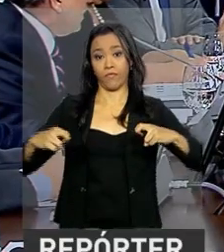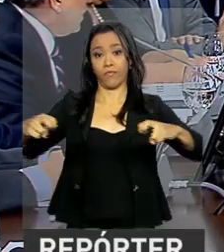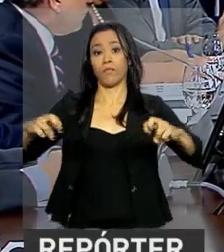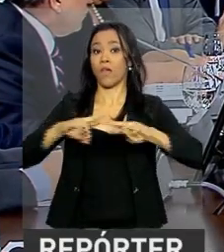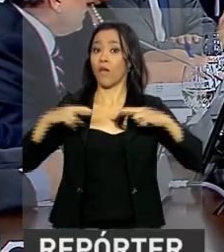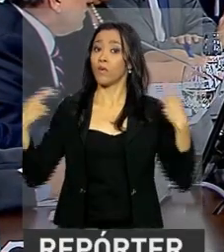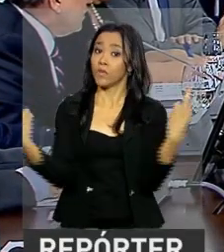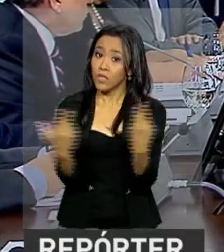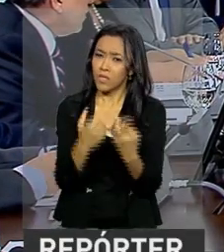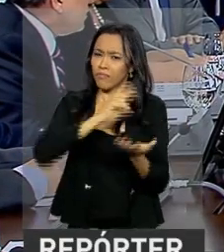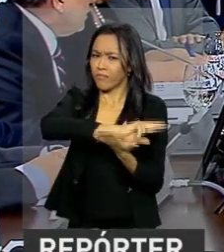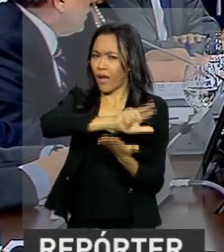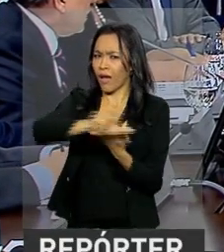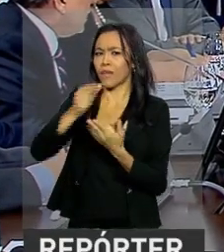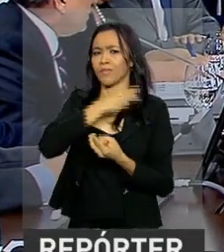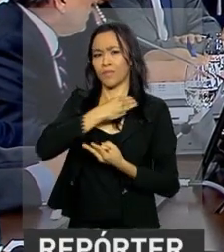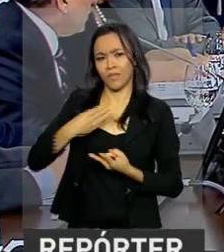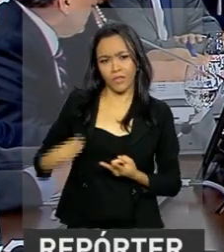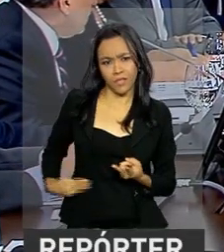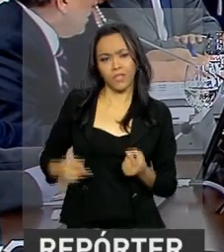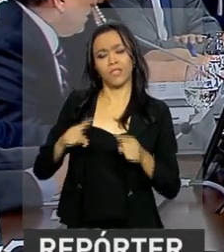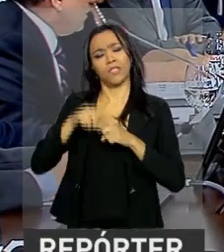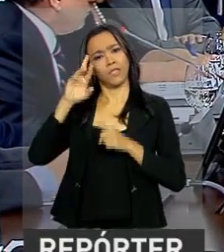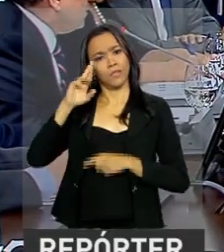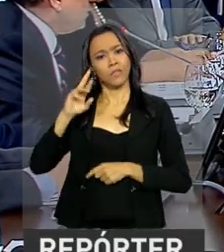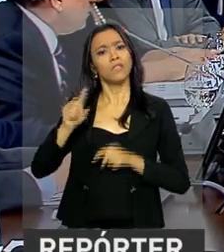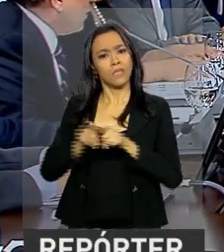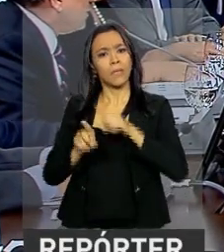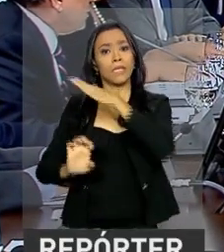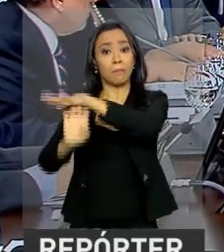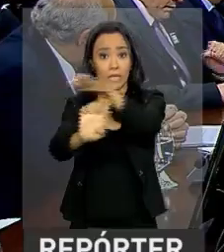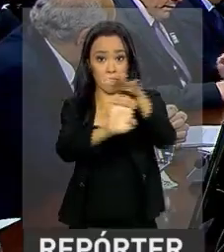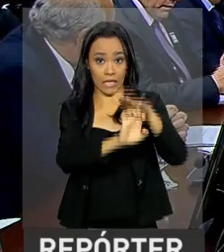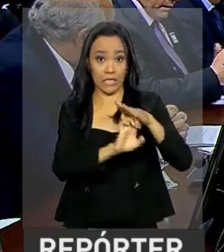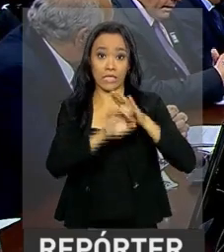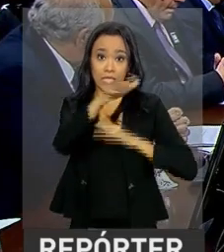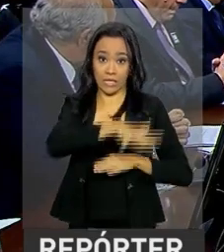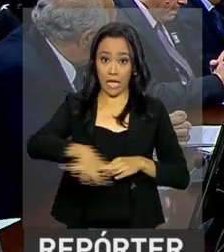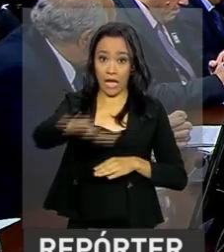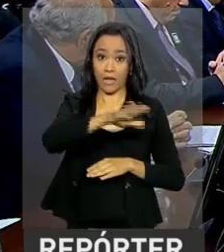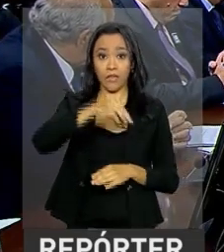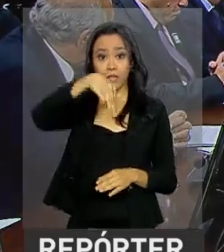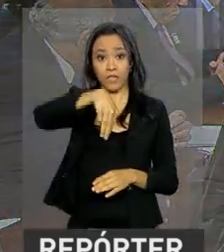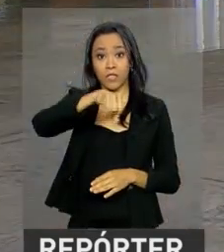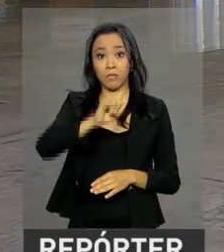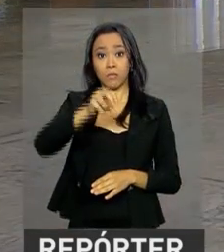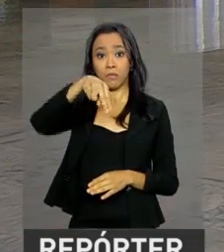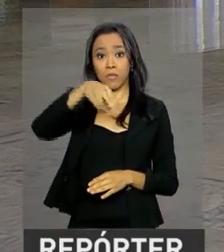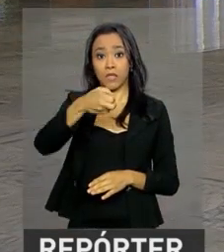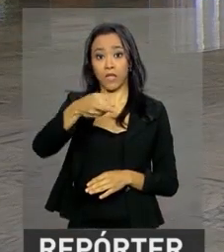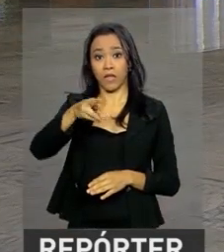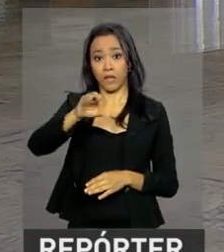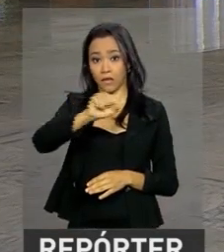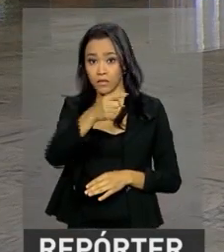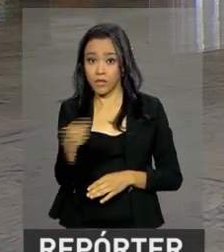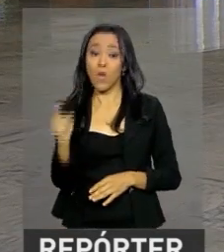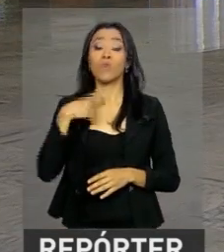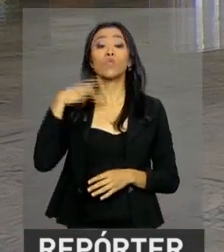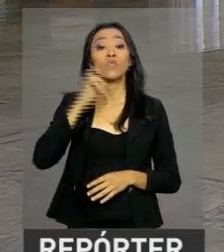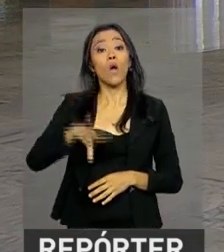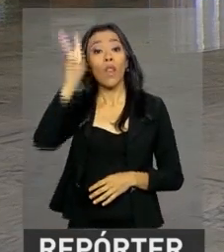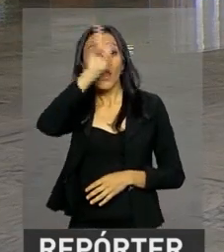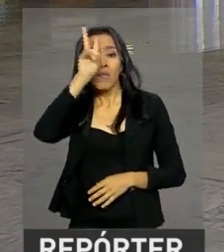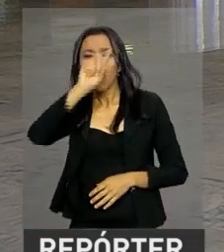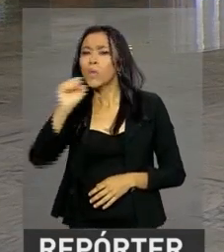outras autoridades e também representantes das empresas de mineração que operam lá na região. Só para lembrar aí o nosso telespectador,